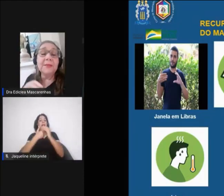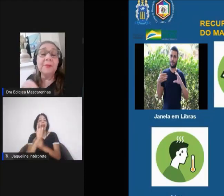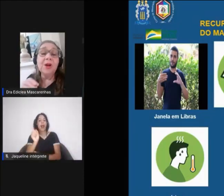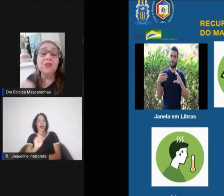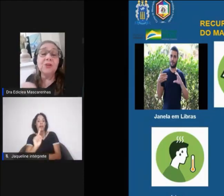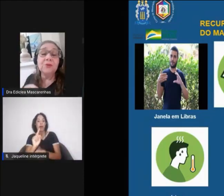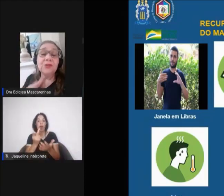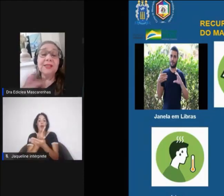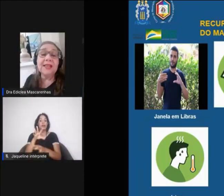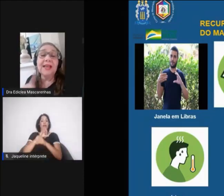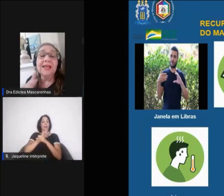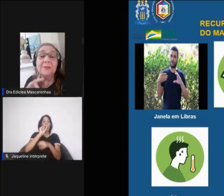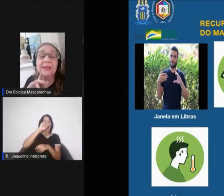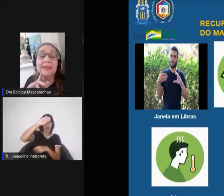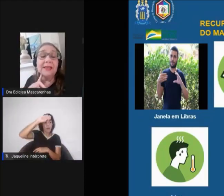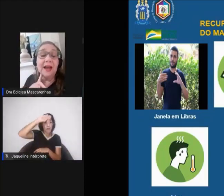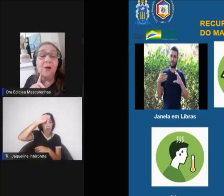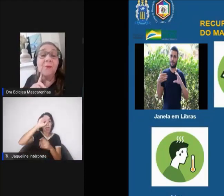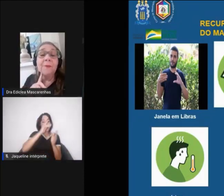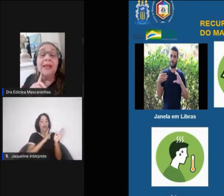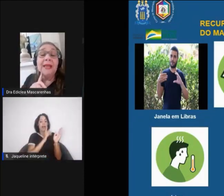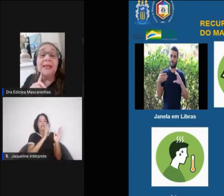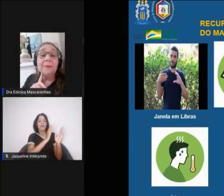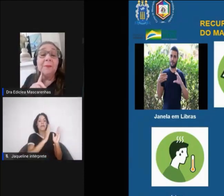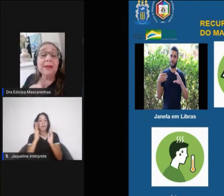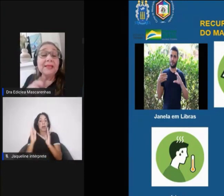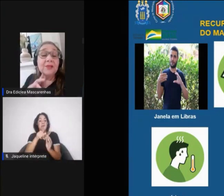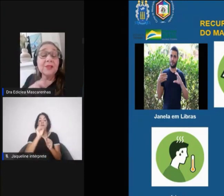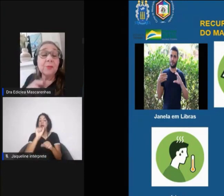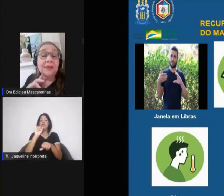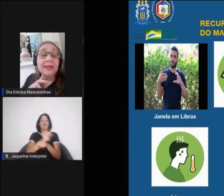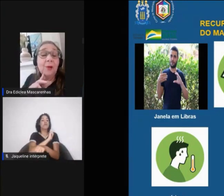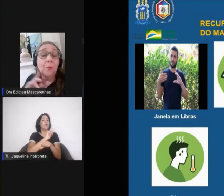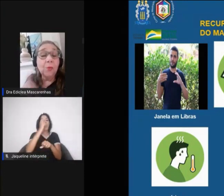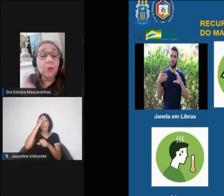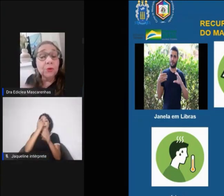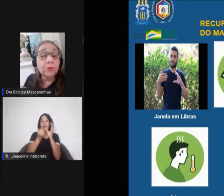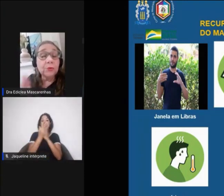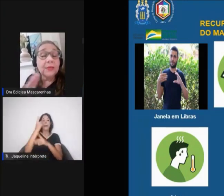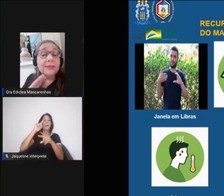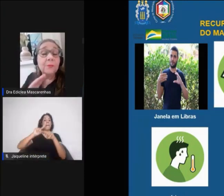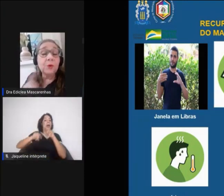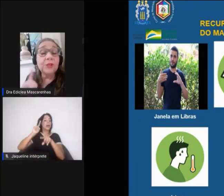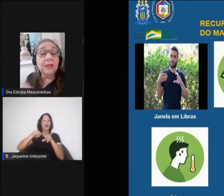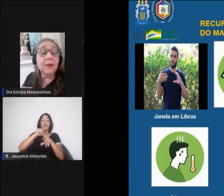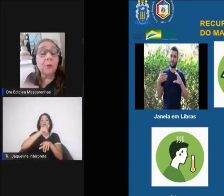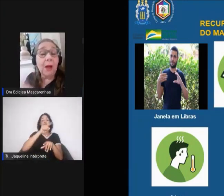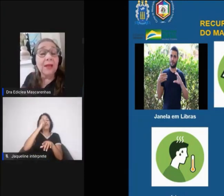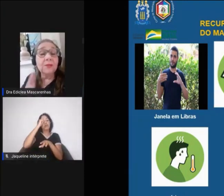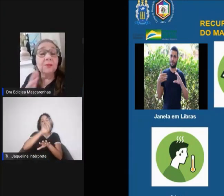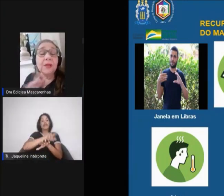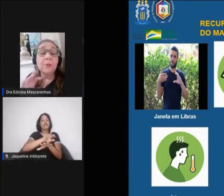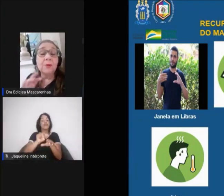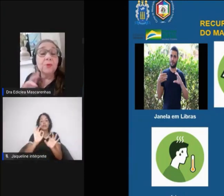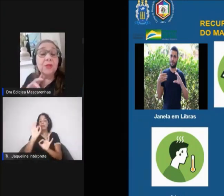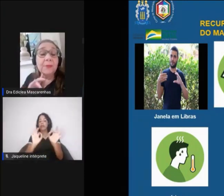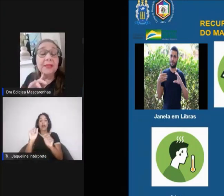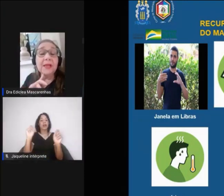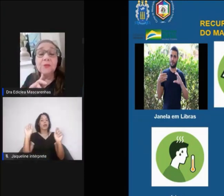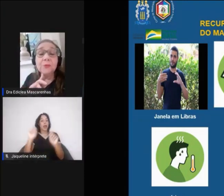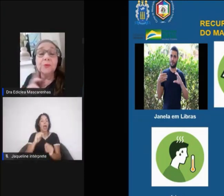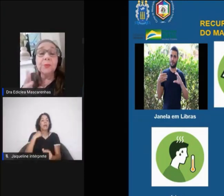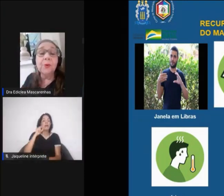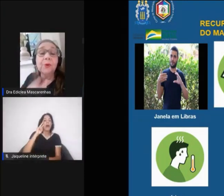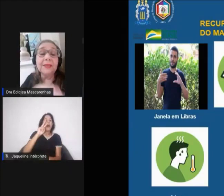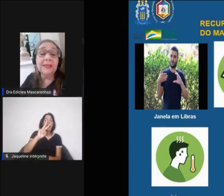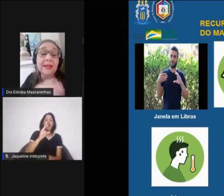Então, você pode utilizar esse material, que me pareceu assim, um material muito, assim, muito adequado, né, com uma